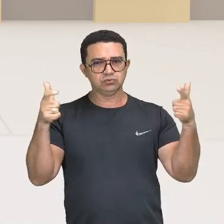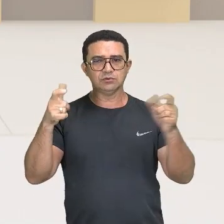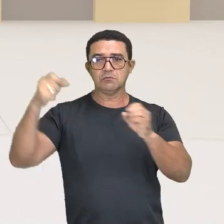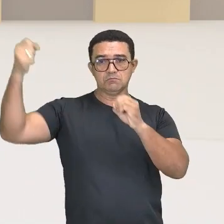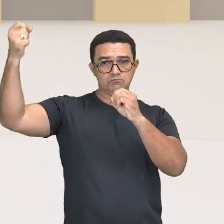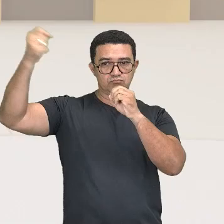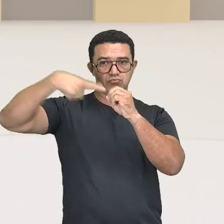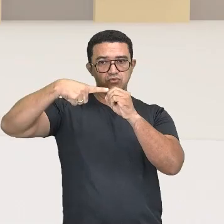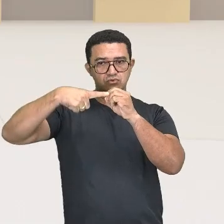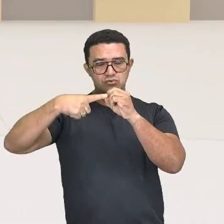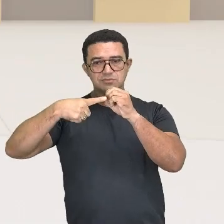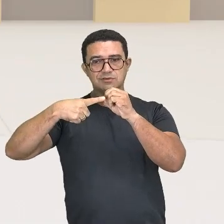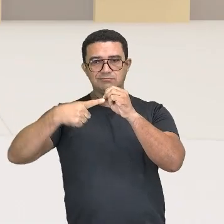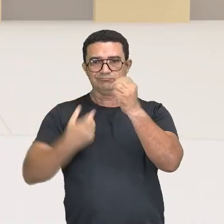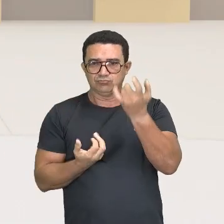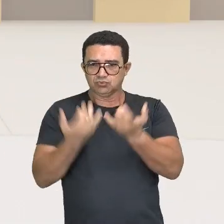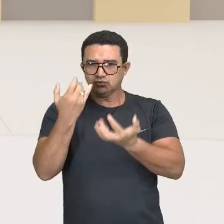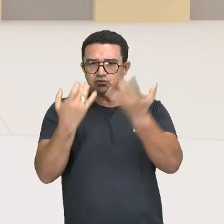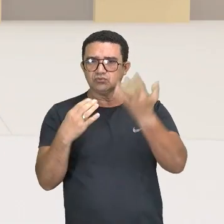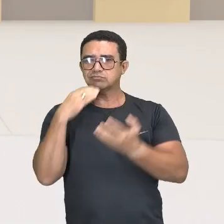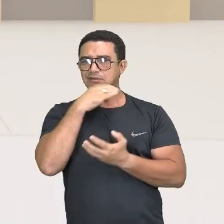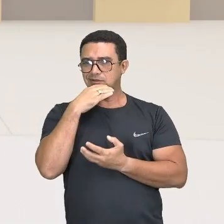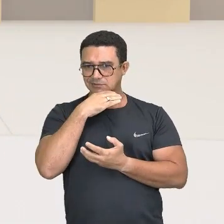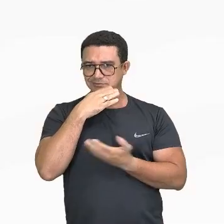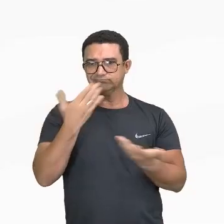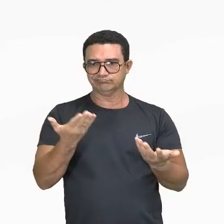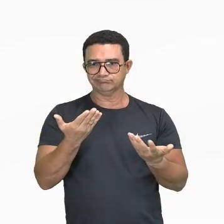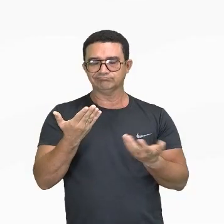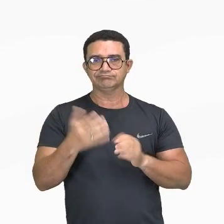o aquecimento global, que é o que nós vamos ver agora, olha só.